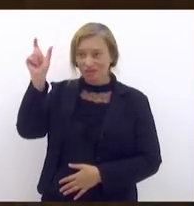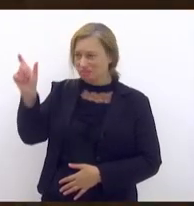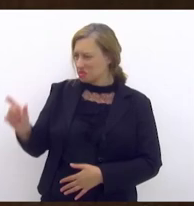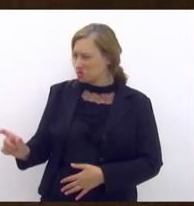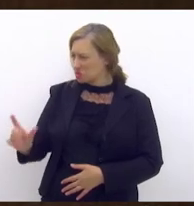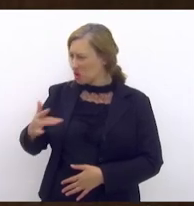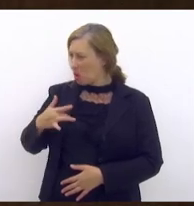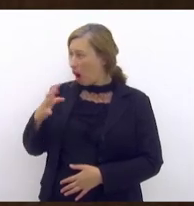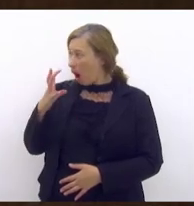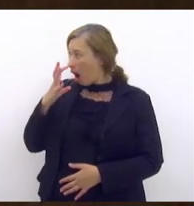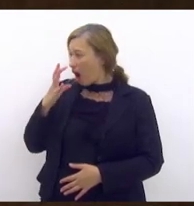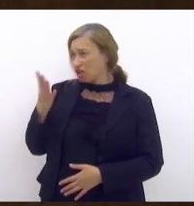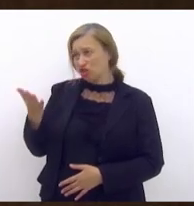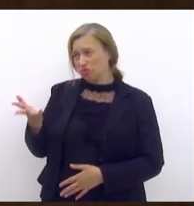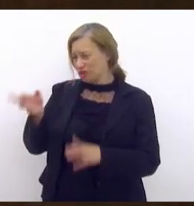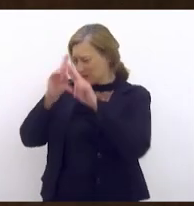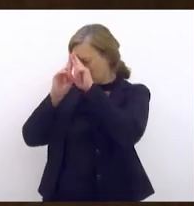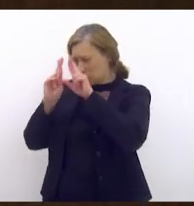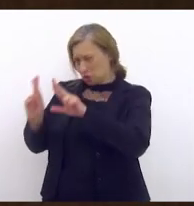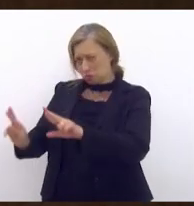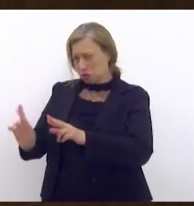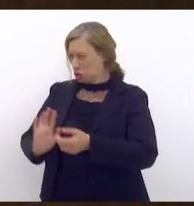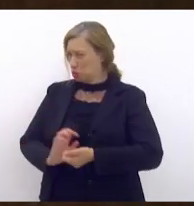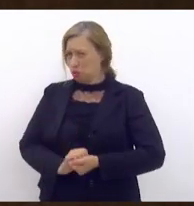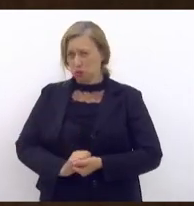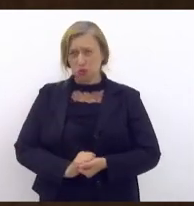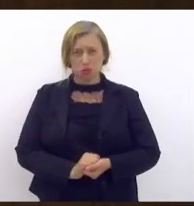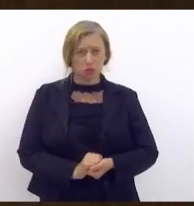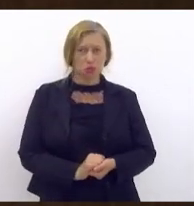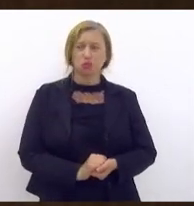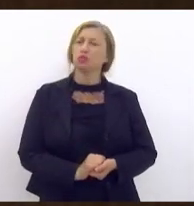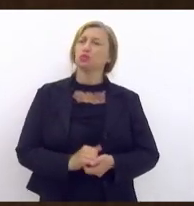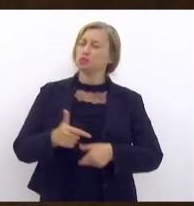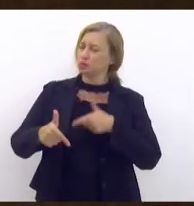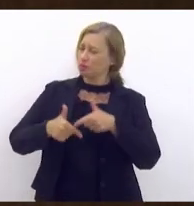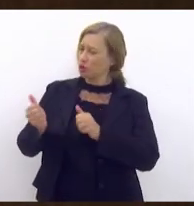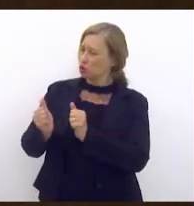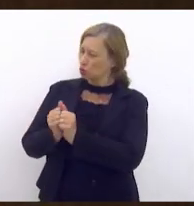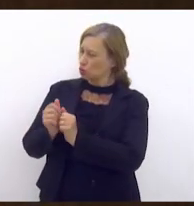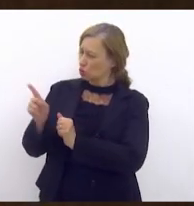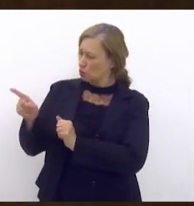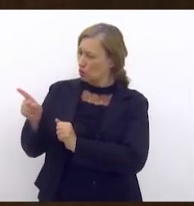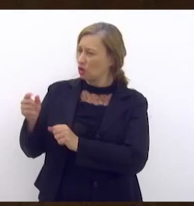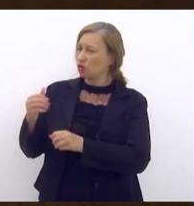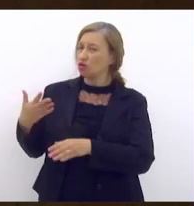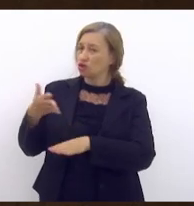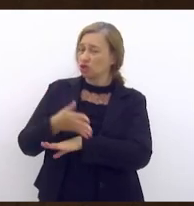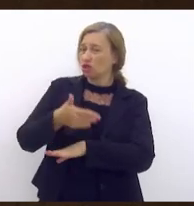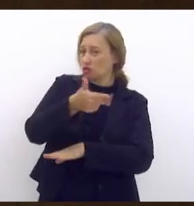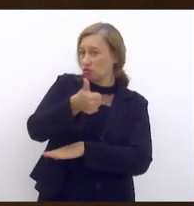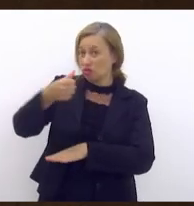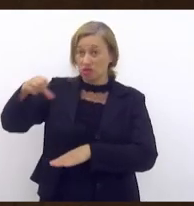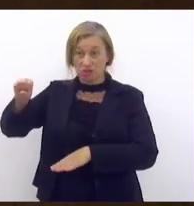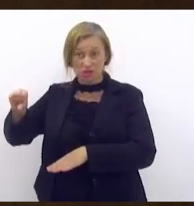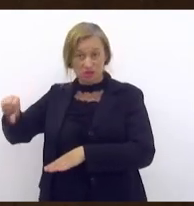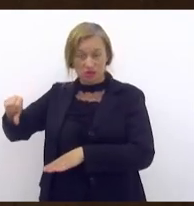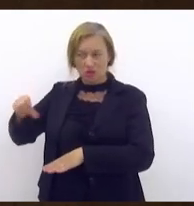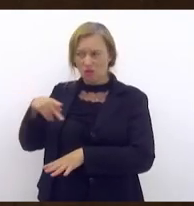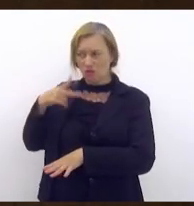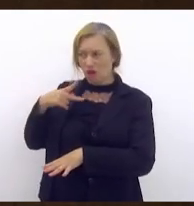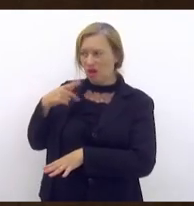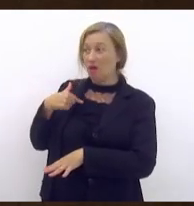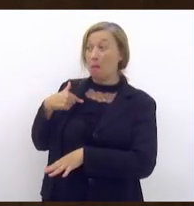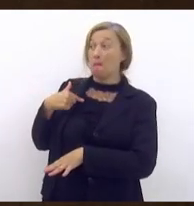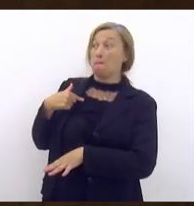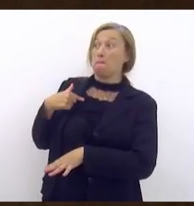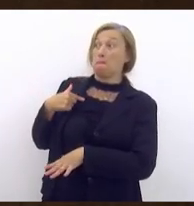eu tenho imenso respeito. Já falei para ele por diversas vezes, quando eu cheguei aqui em 2019, que eu olhava assim e falava, rapaz,